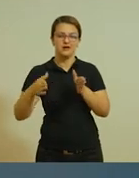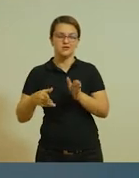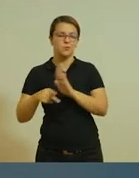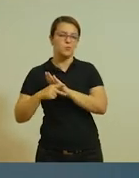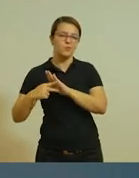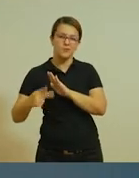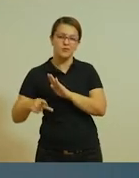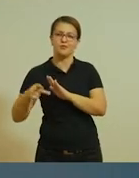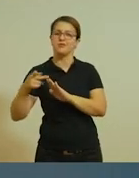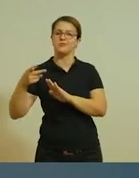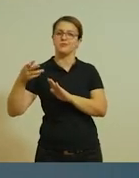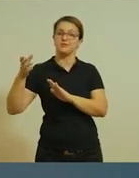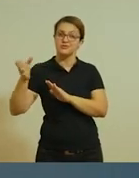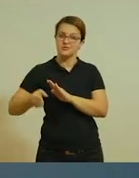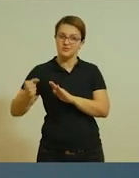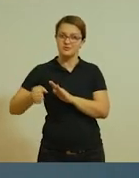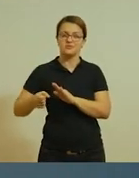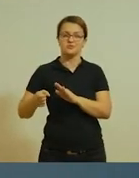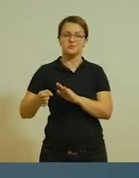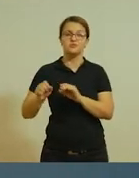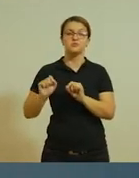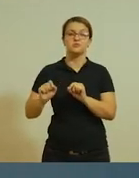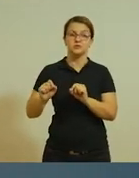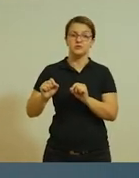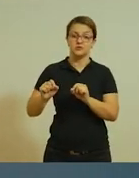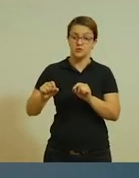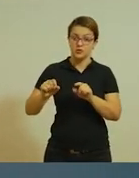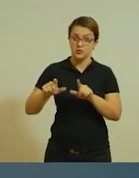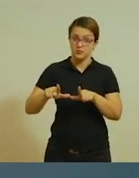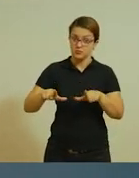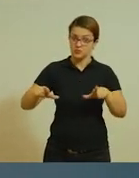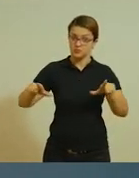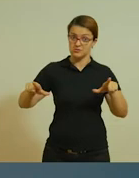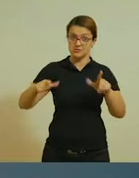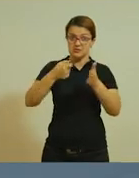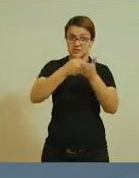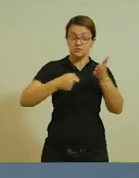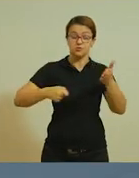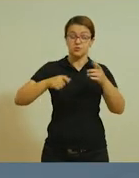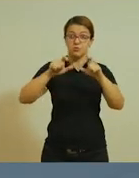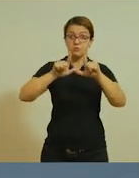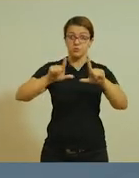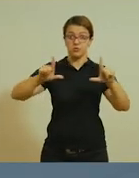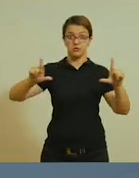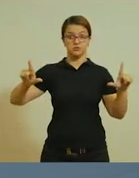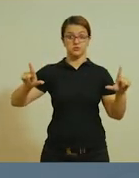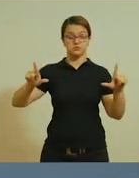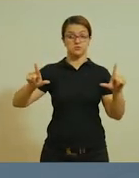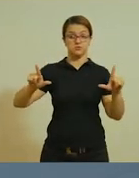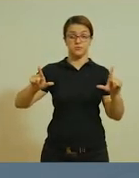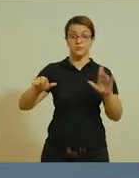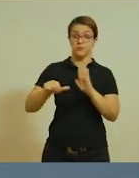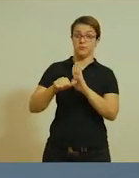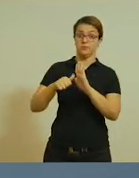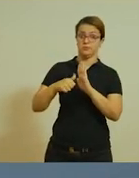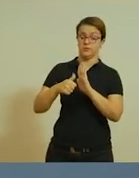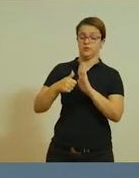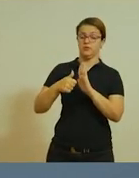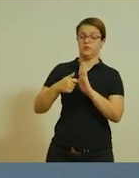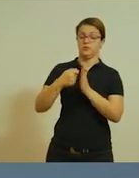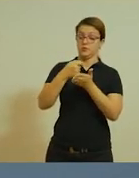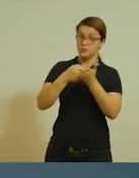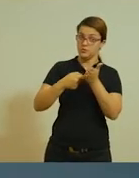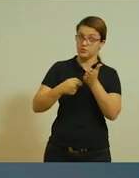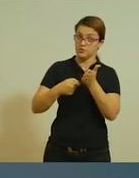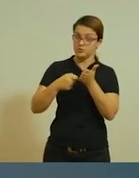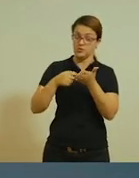coisa maior, e faça um texto grande para que a criança veja as palavras. Primeiro você vai ler para a criança o texto,